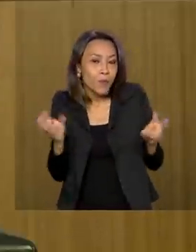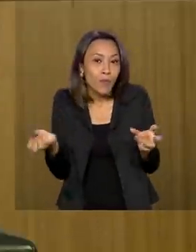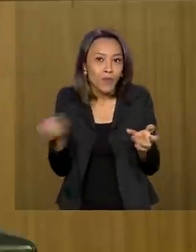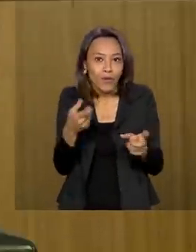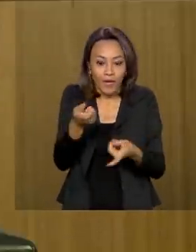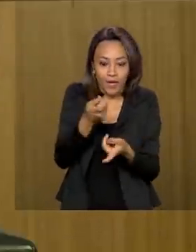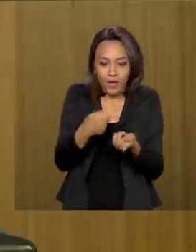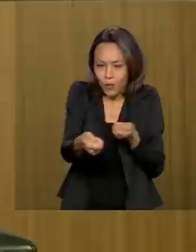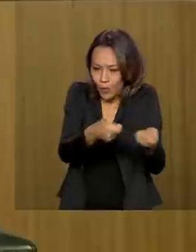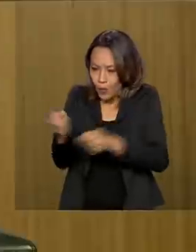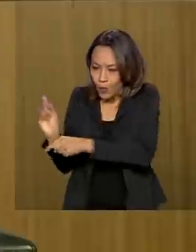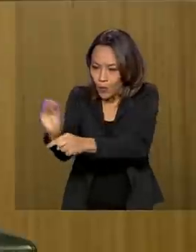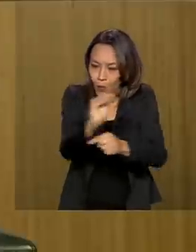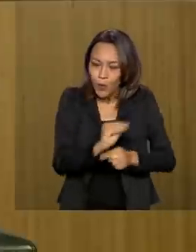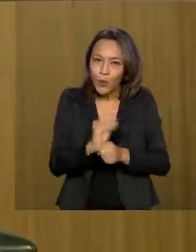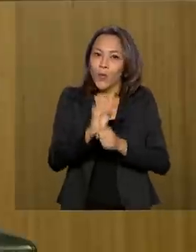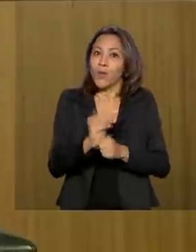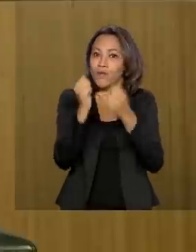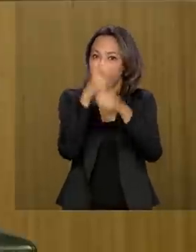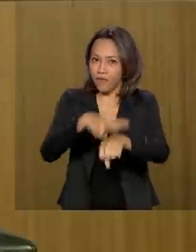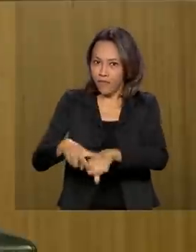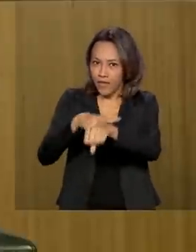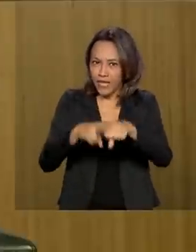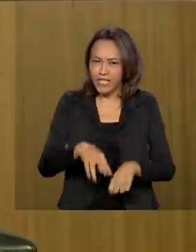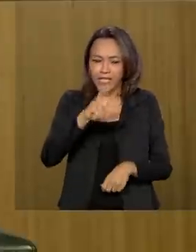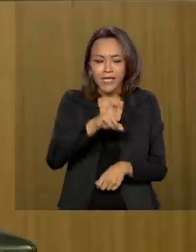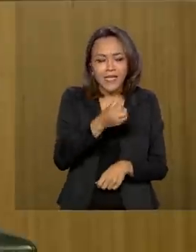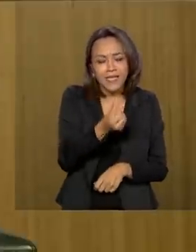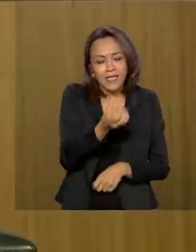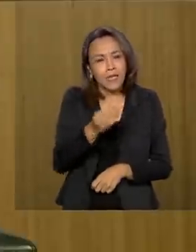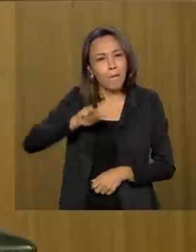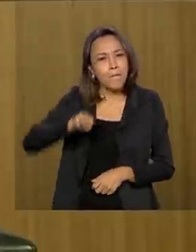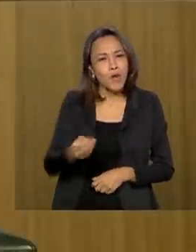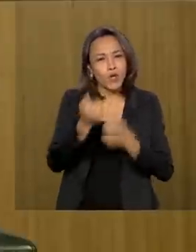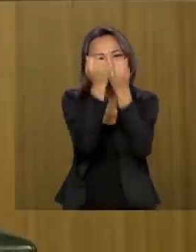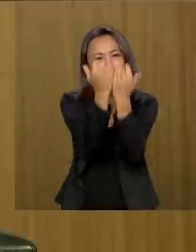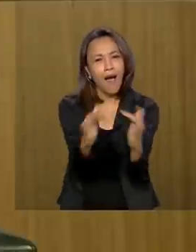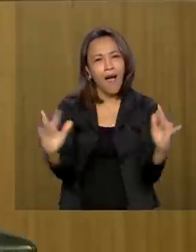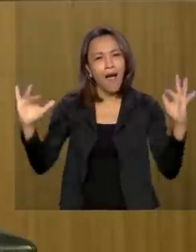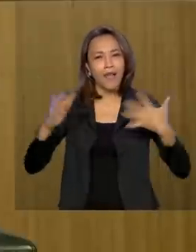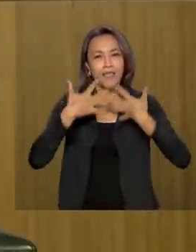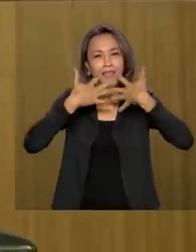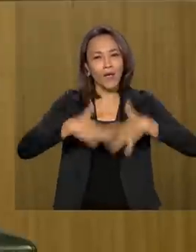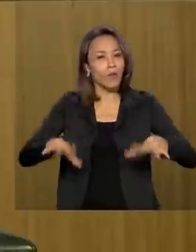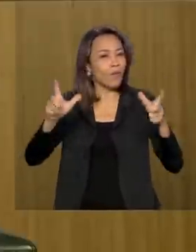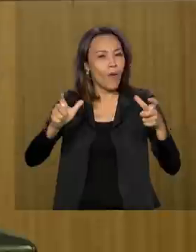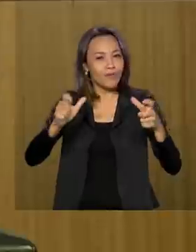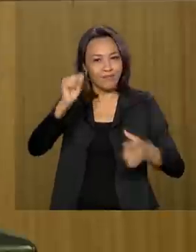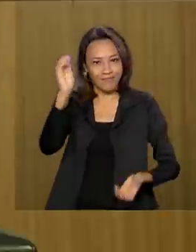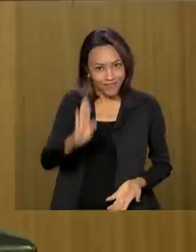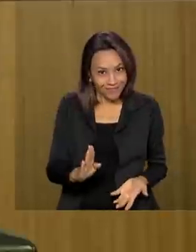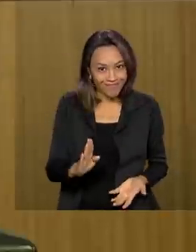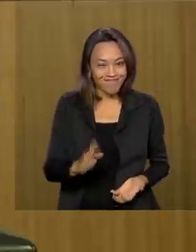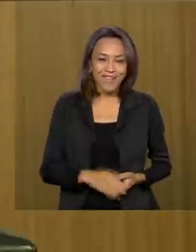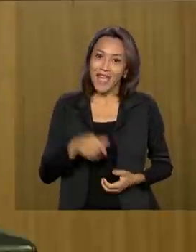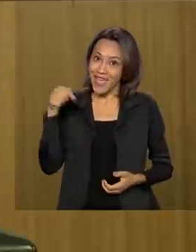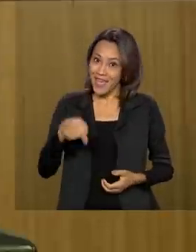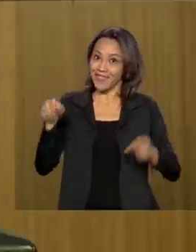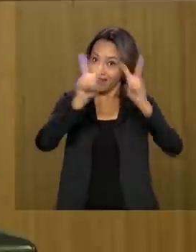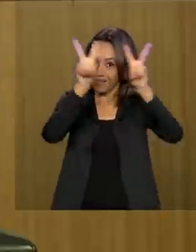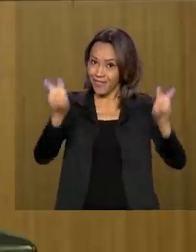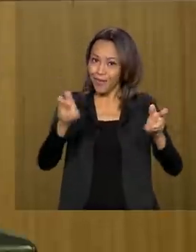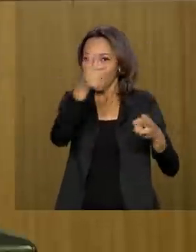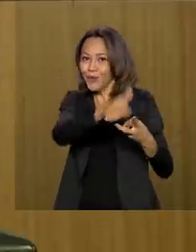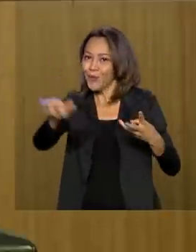economia verde. São 560 milhões de hectares de florestas nativas localizadas aqui no Brasil. Sobre este e